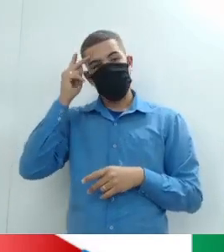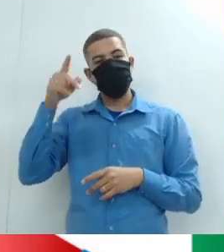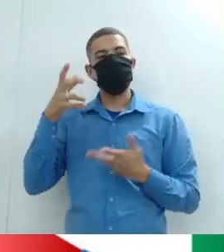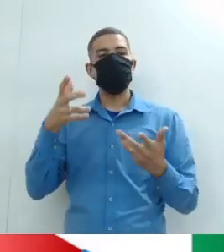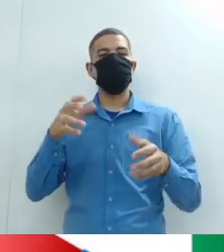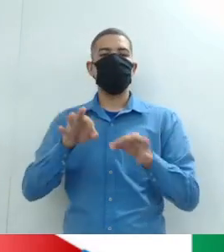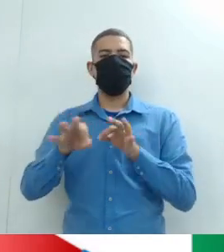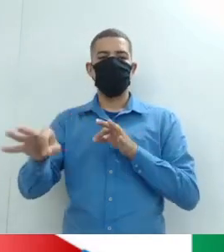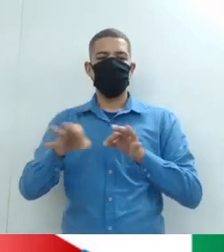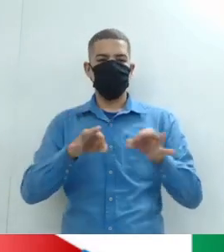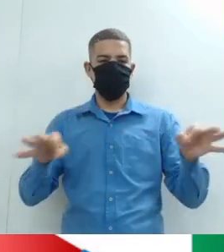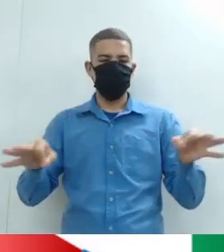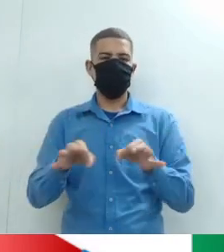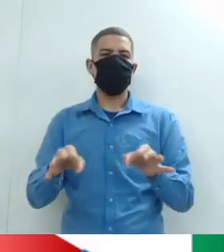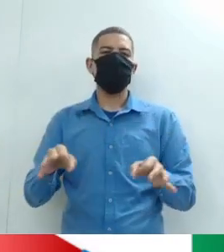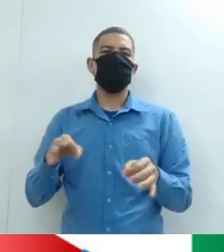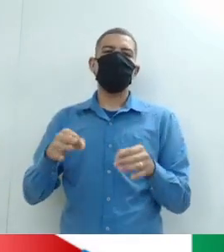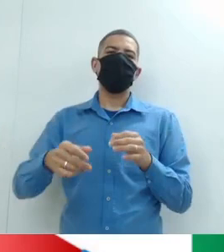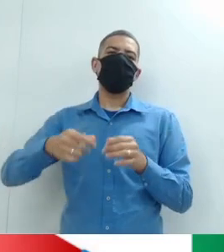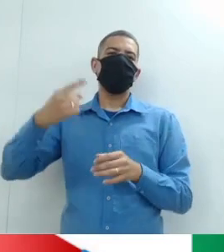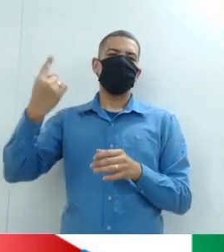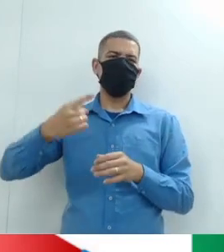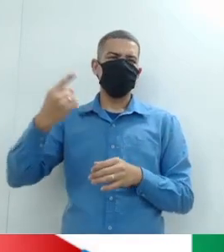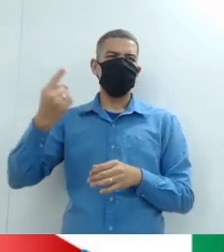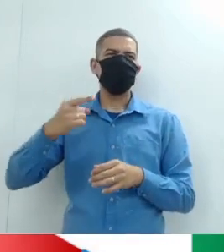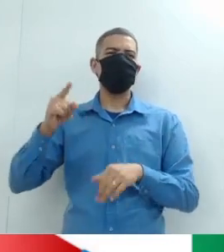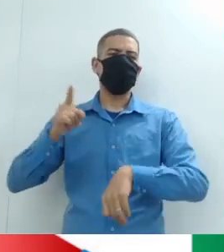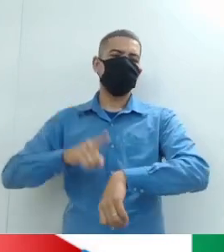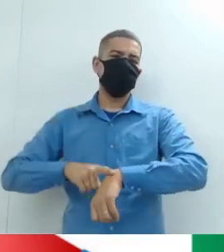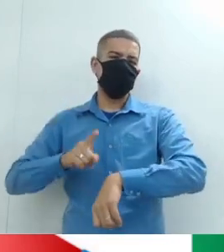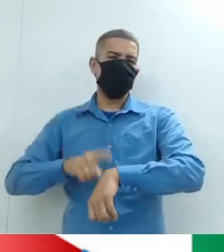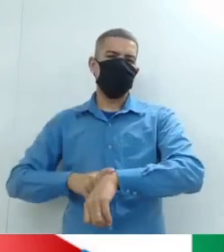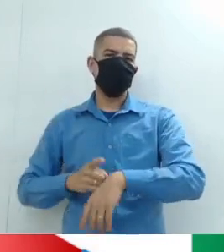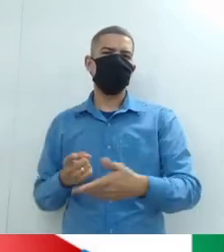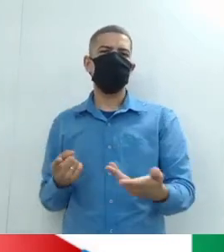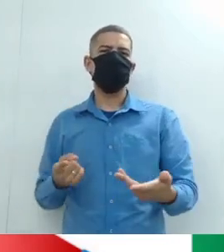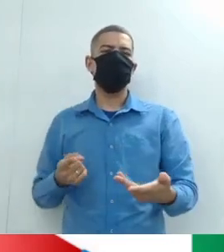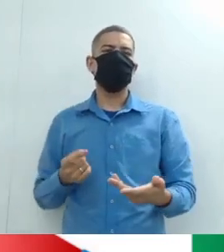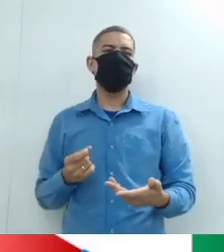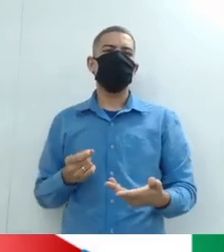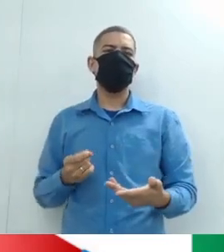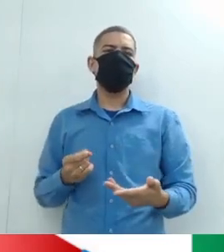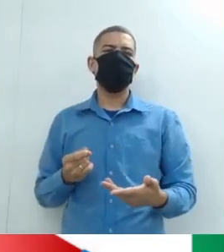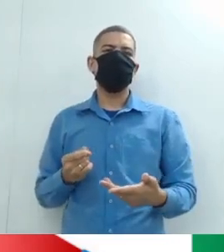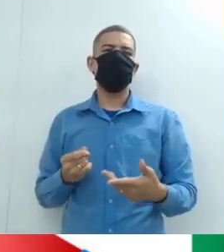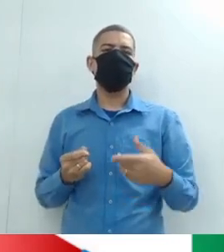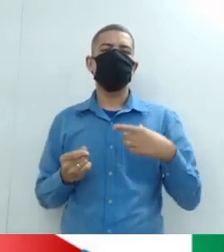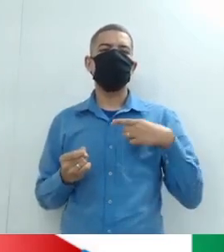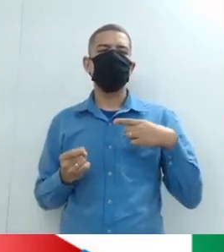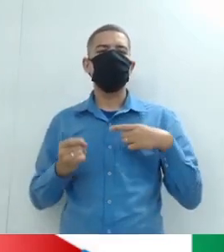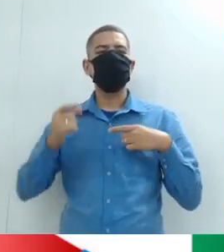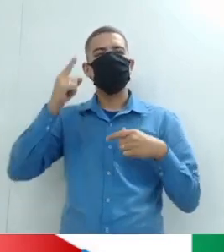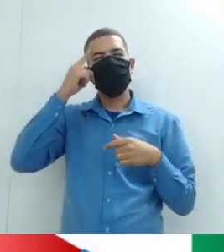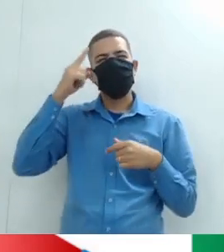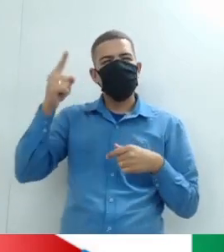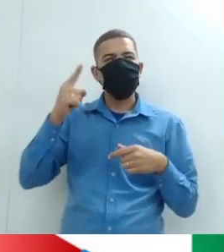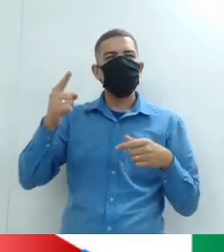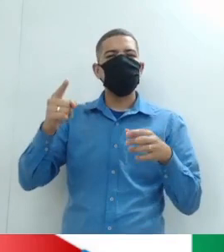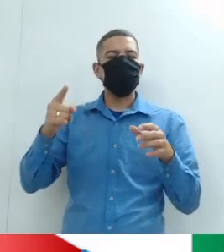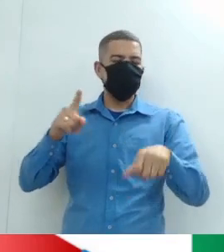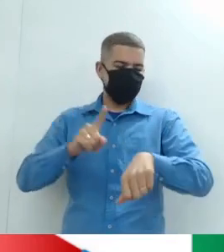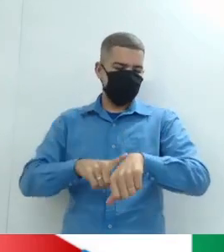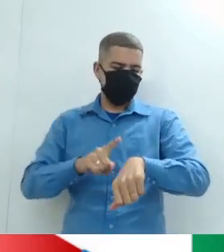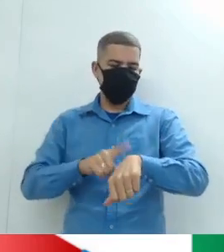né? E é claro, primeiro ele foi medir o tempo para poder ter a ideia de que momento ele vai plantar,